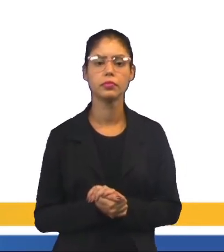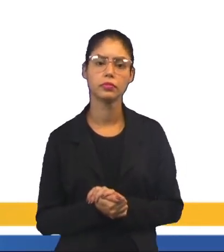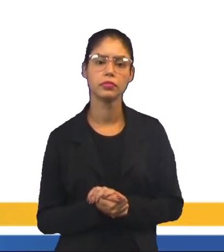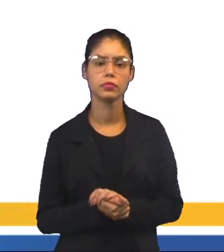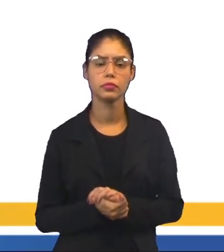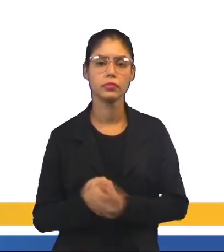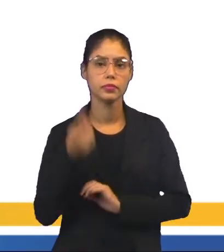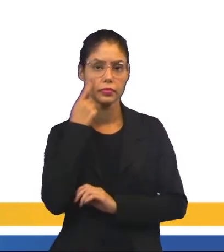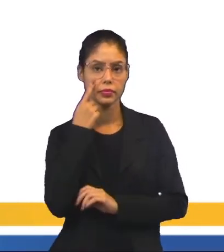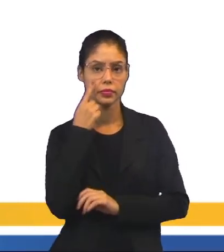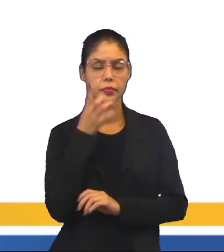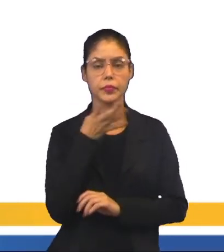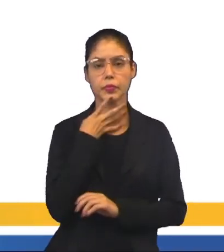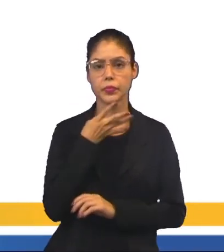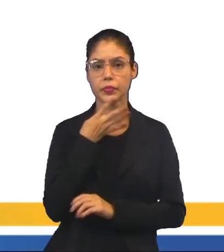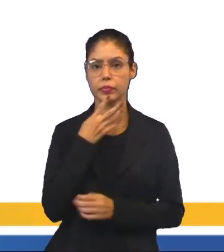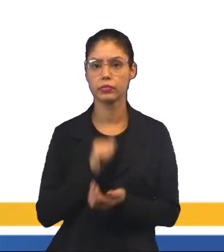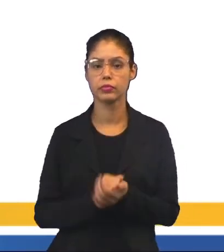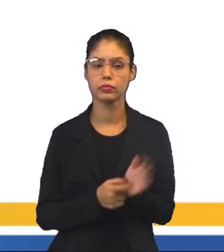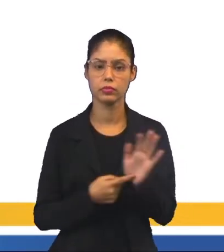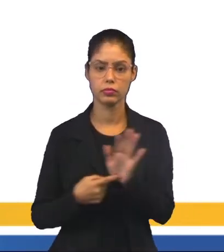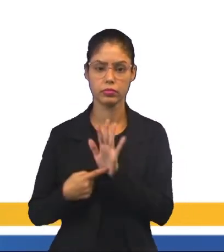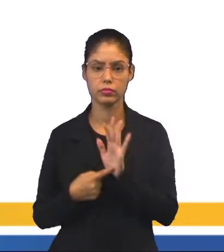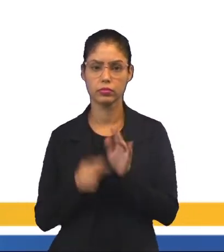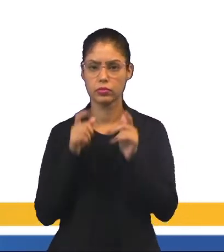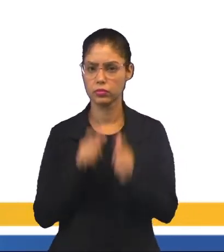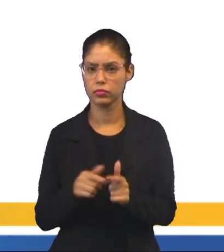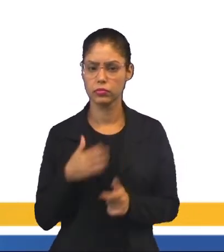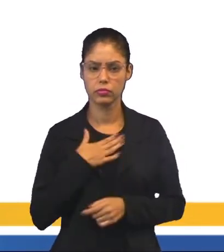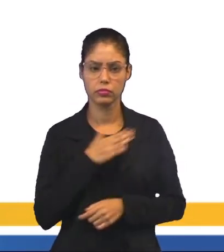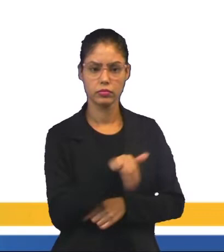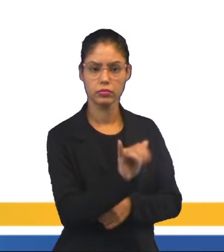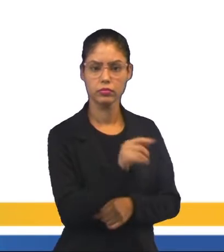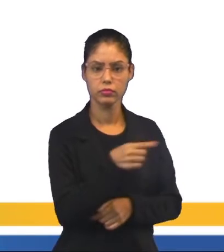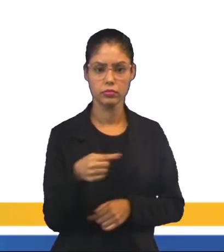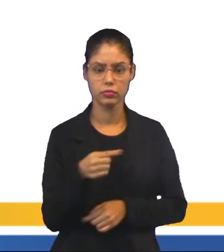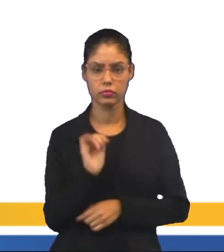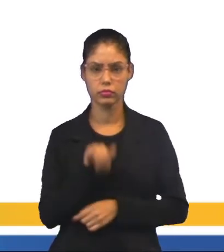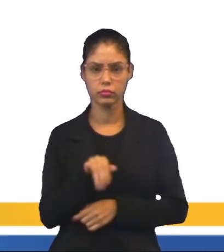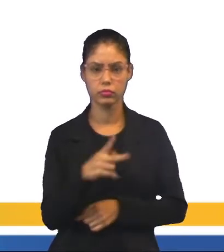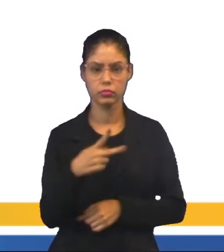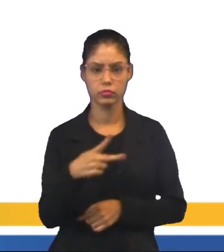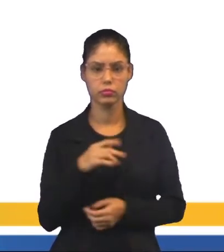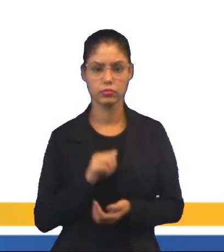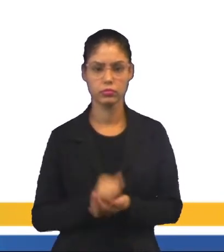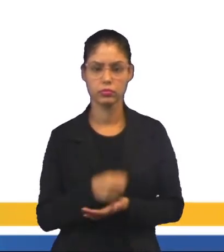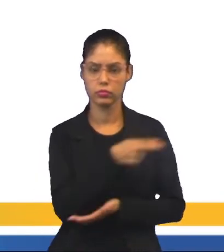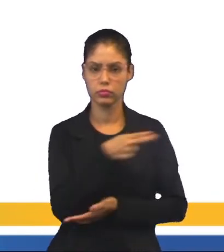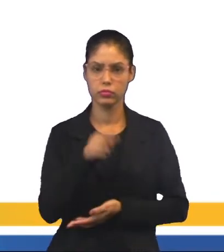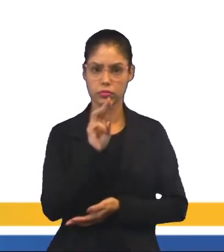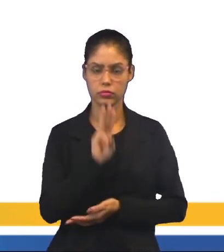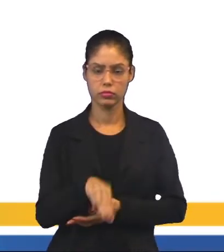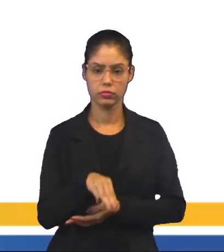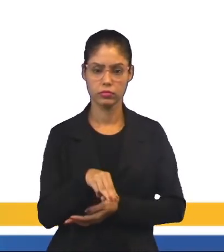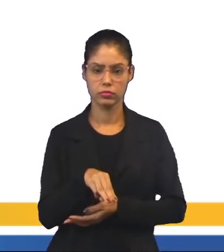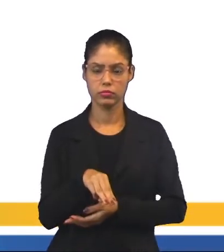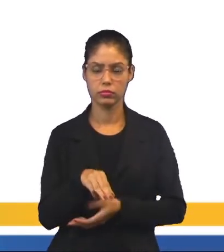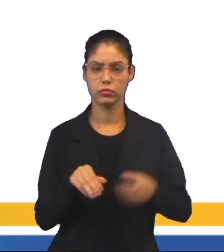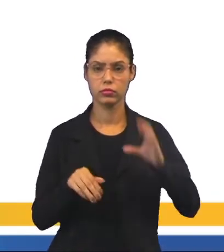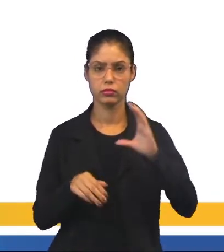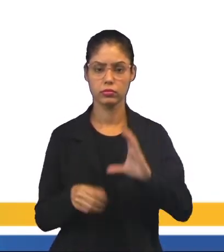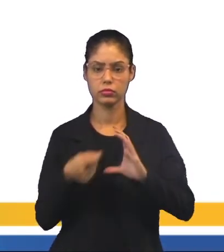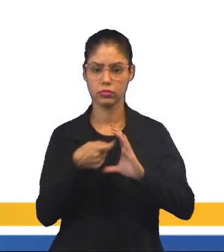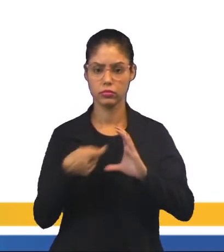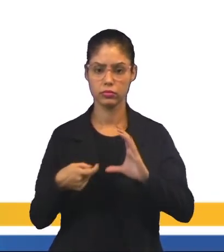tá? Nós vamos conhecer essa demonstração, onde o meu Y menos Y de P é igual